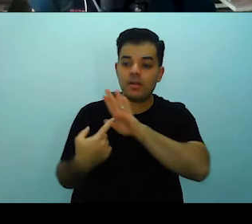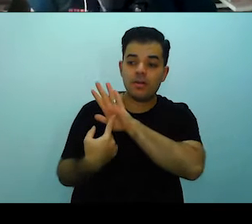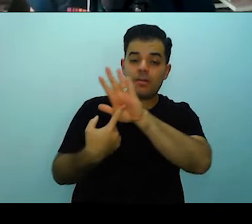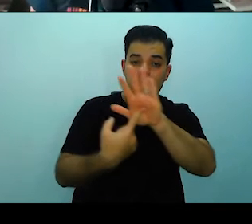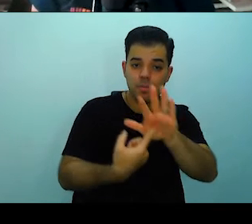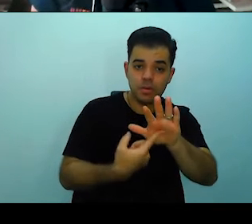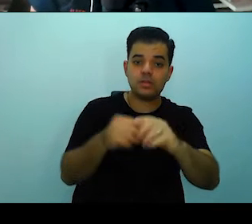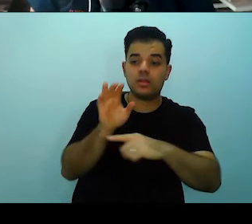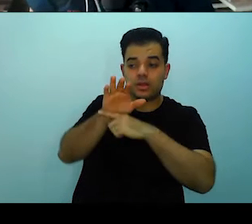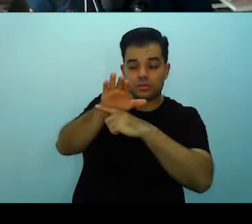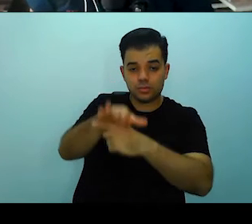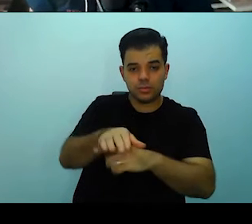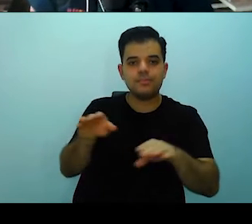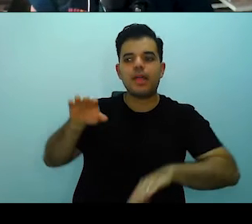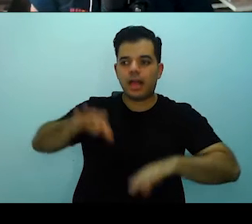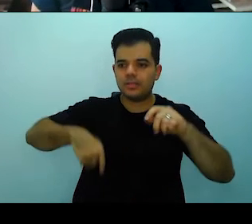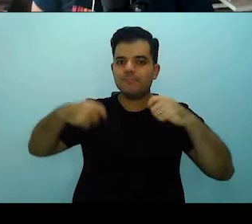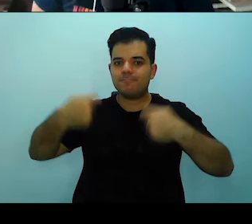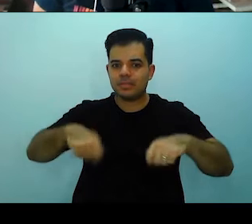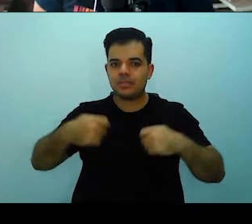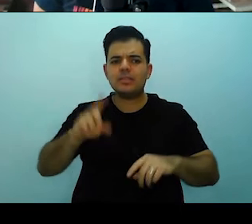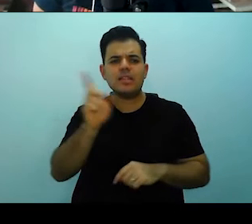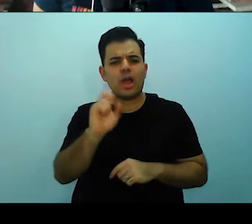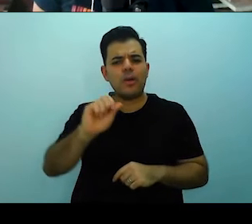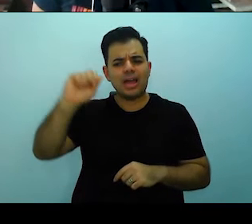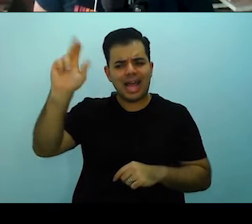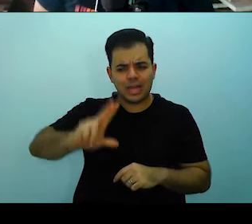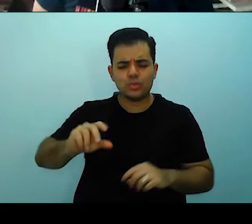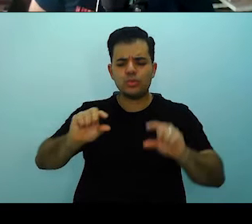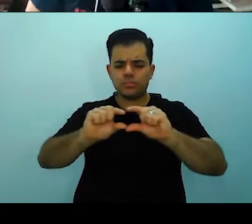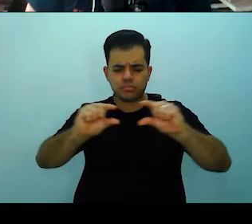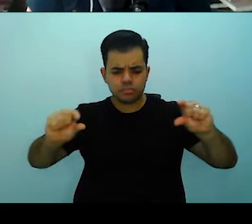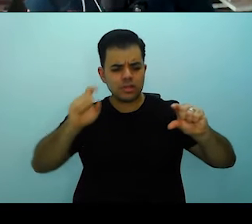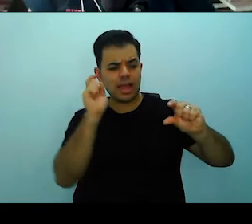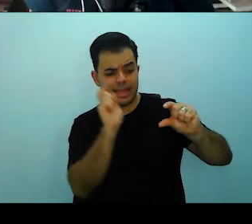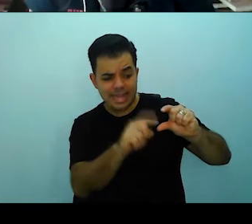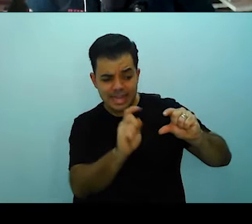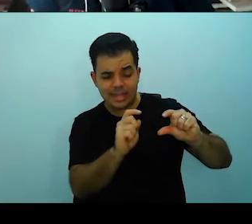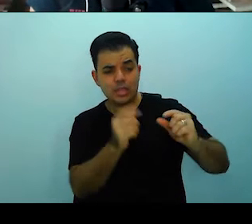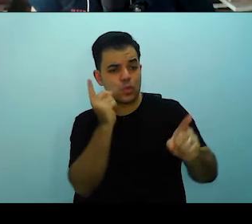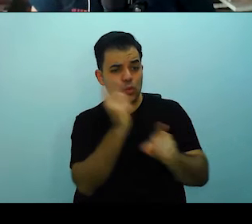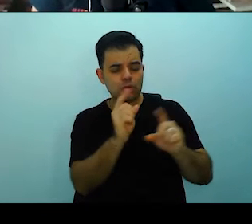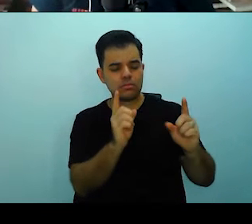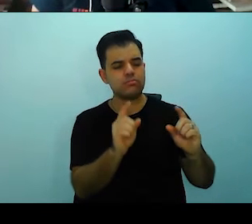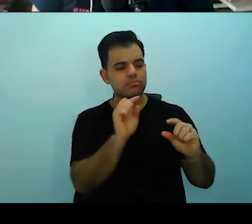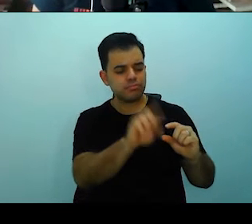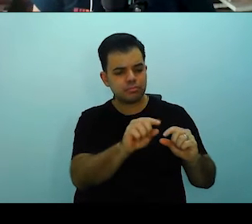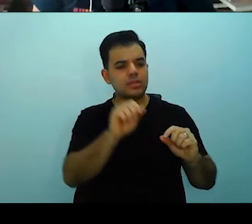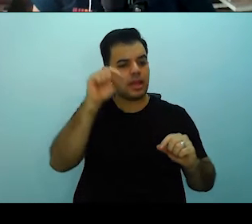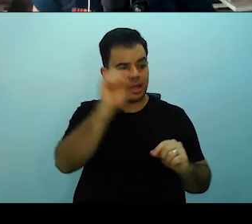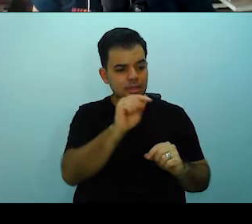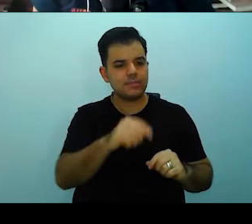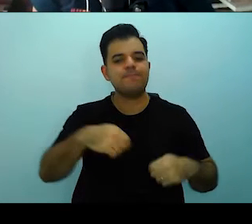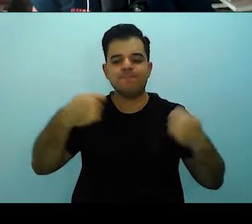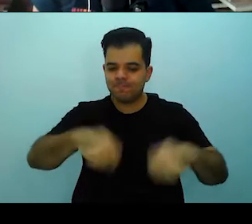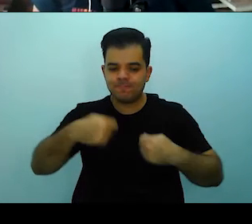ajuda. Quantas vezes eu precisei? Não, é um botão azul que fica na parte inferior da interface. Então, a gente precisa garantir que o aluno